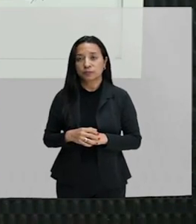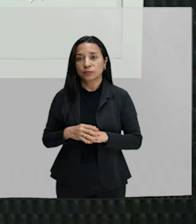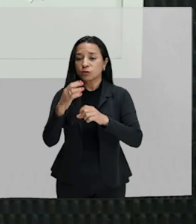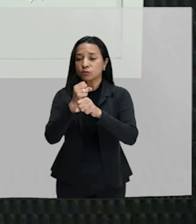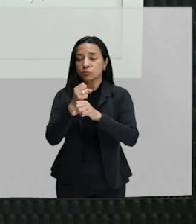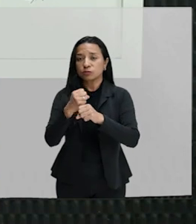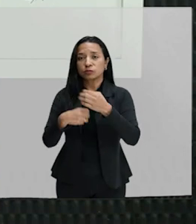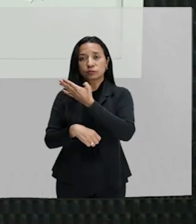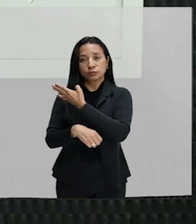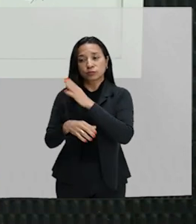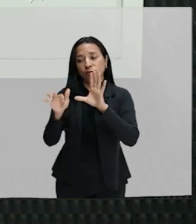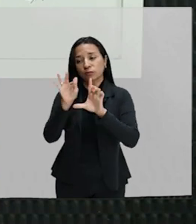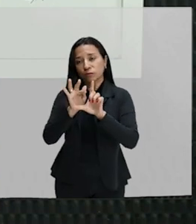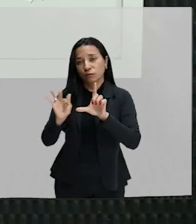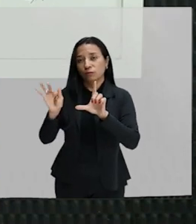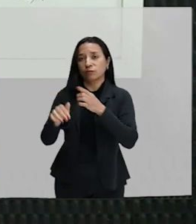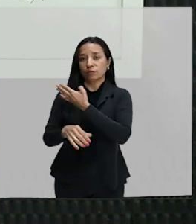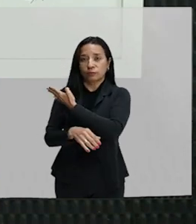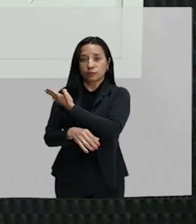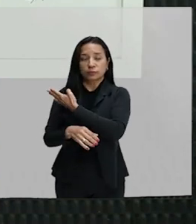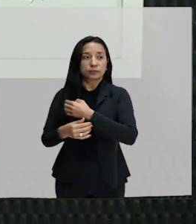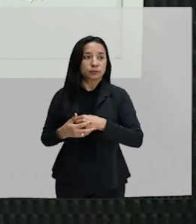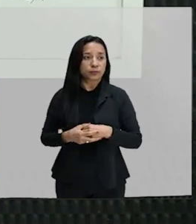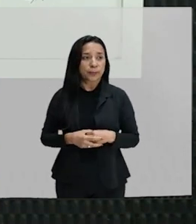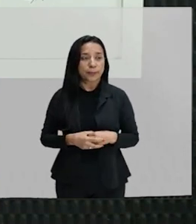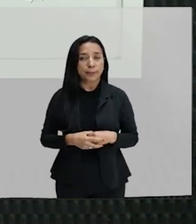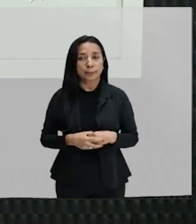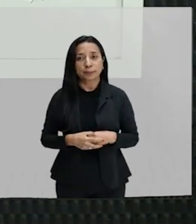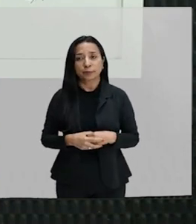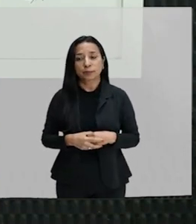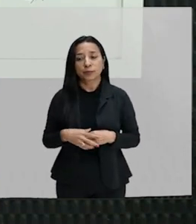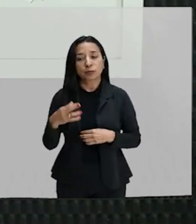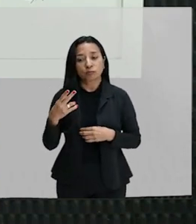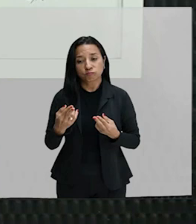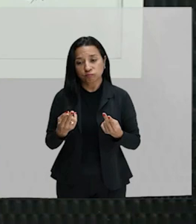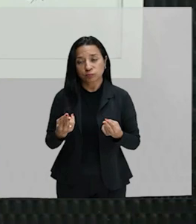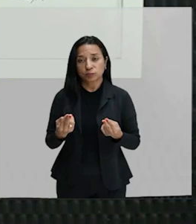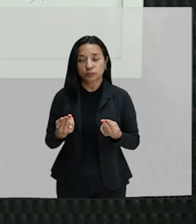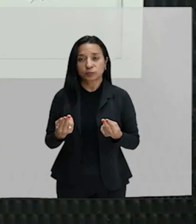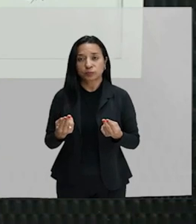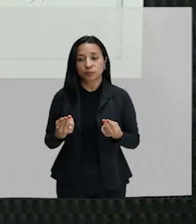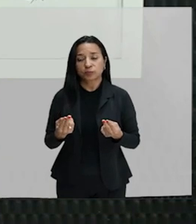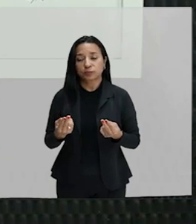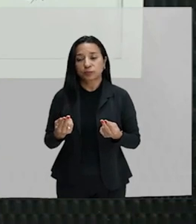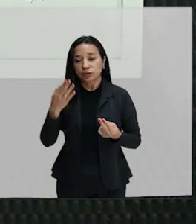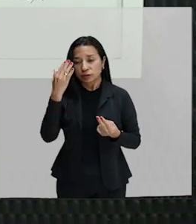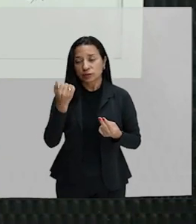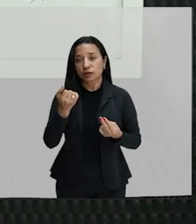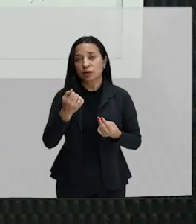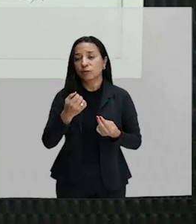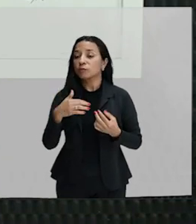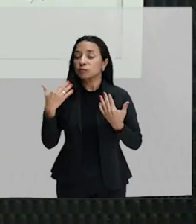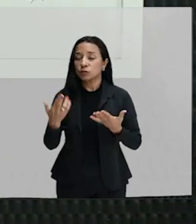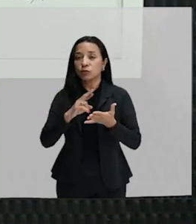de temperatura na fahrenheit sobre 9 os denominadores são os mesmos então eu já sei qual é a variação de